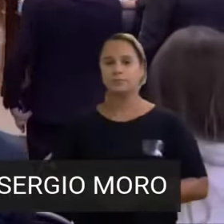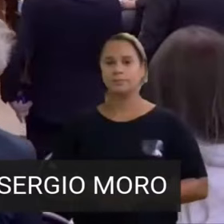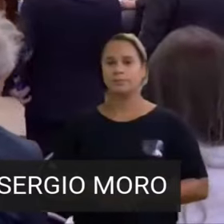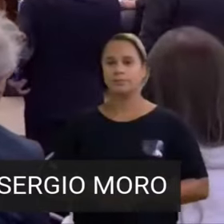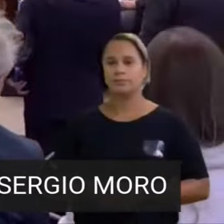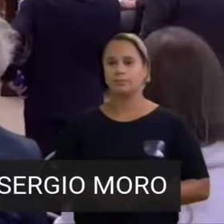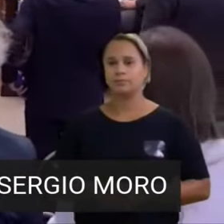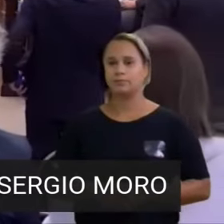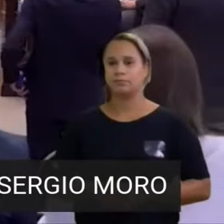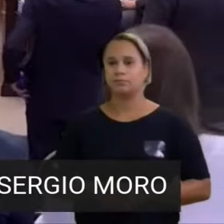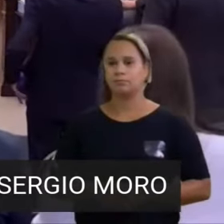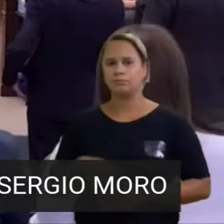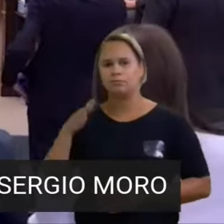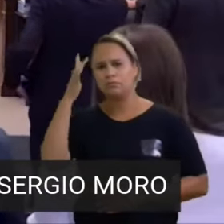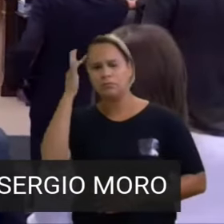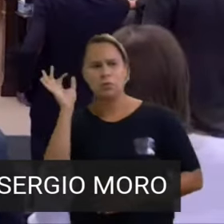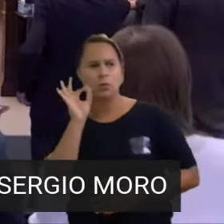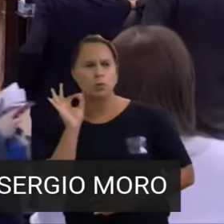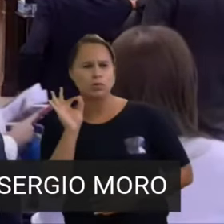Não sei se para imprensa